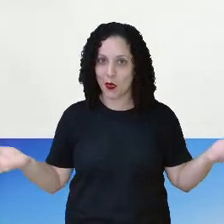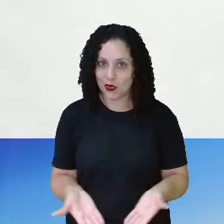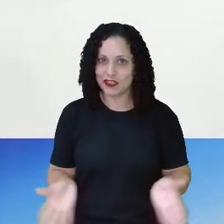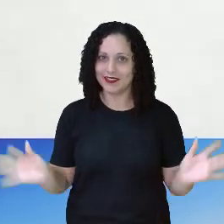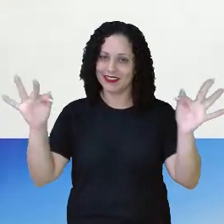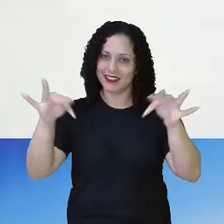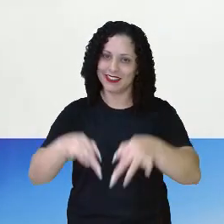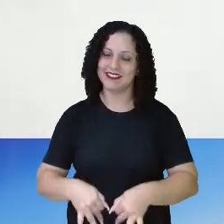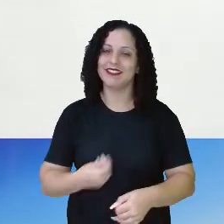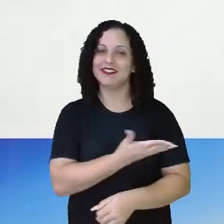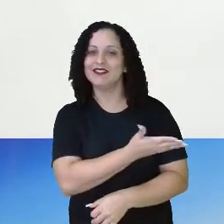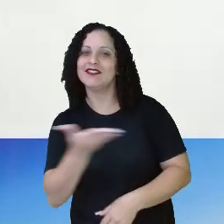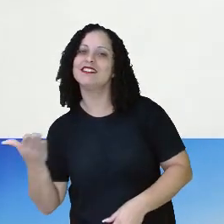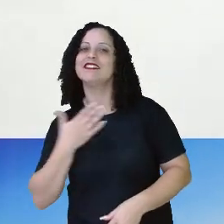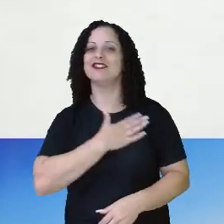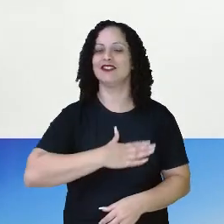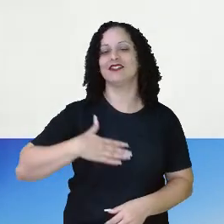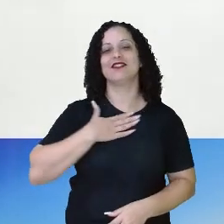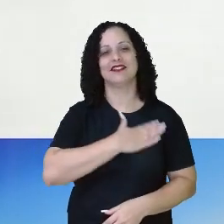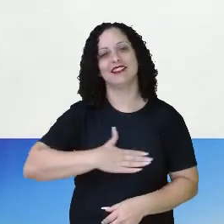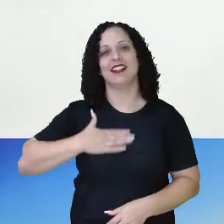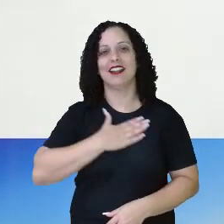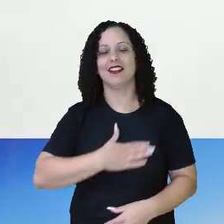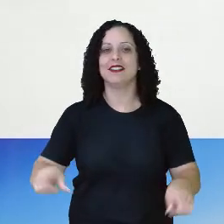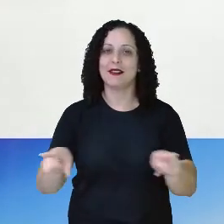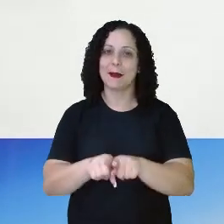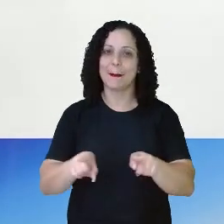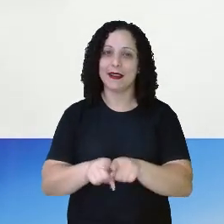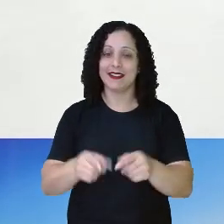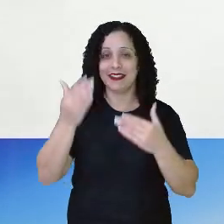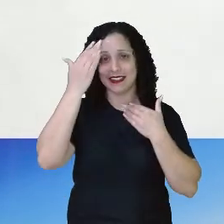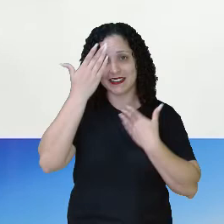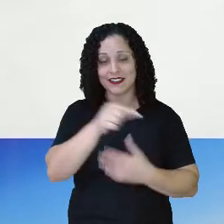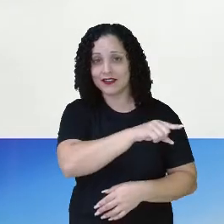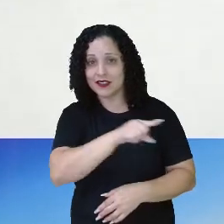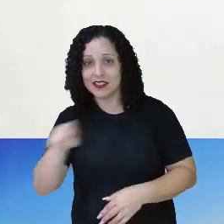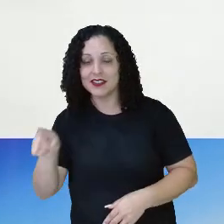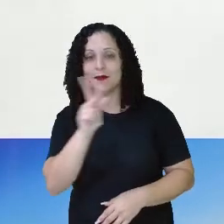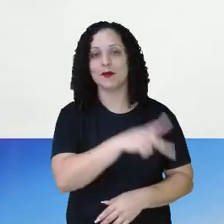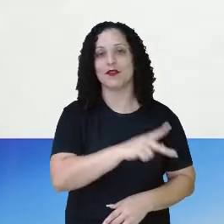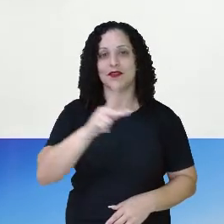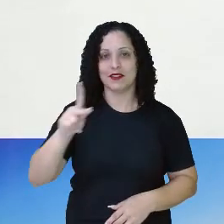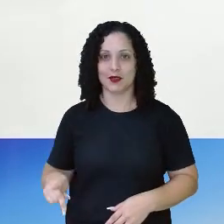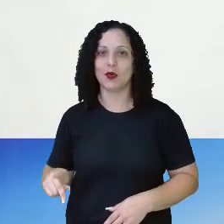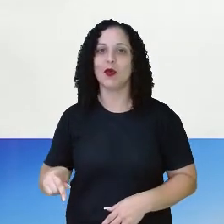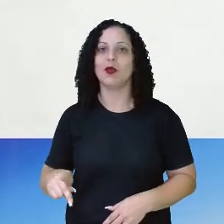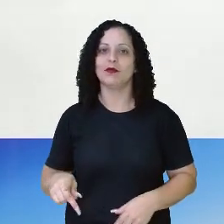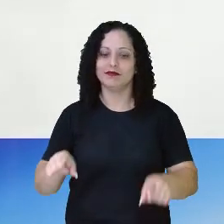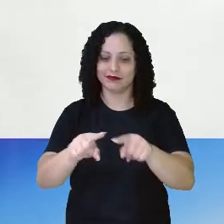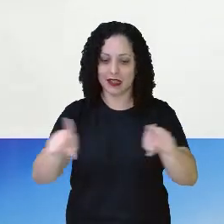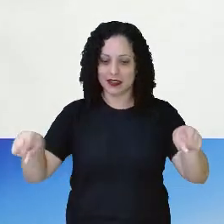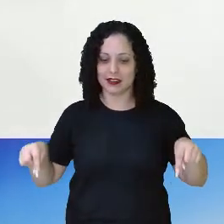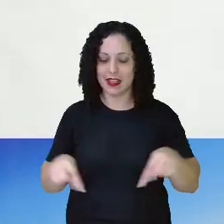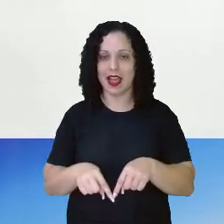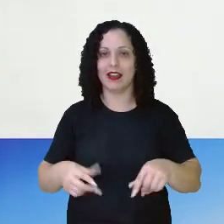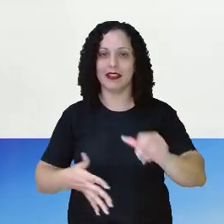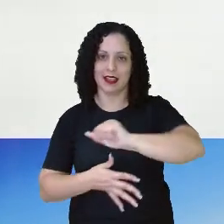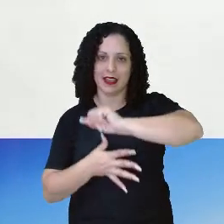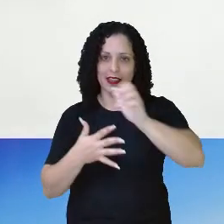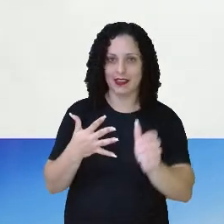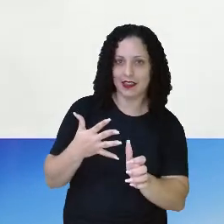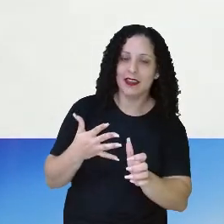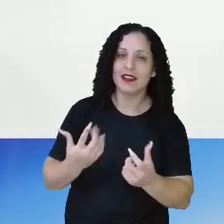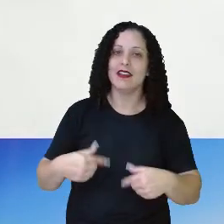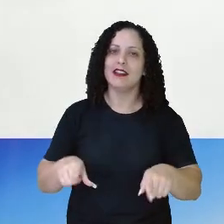por aqui, eu espero que você tenha gostado. Gostaria de agradecer a você, professor da Sala de Recursos, professor do AE,